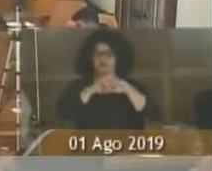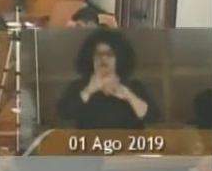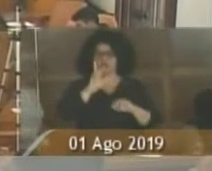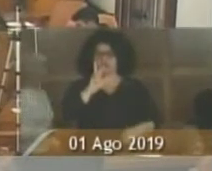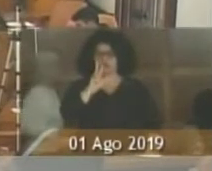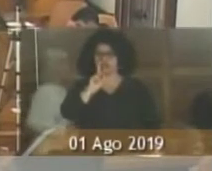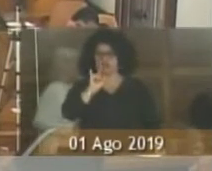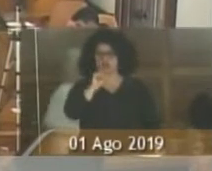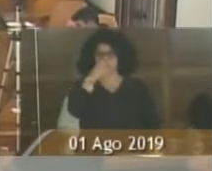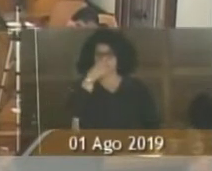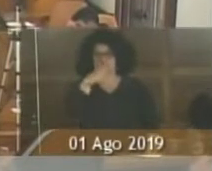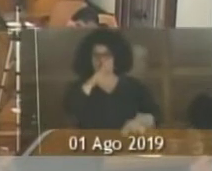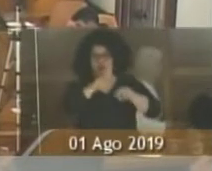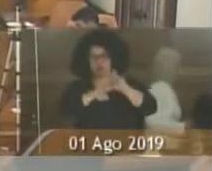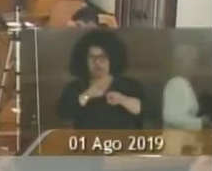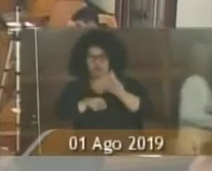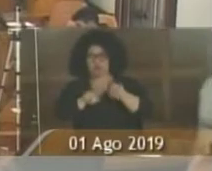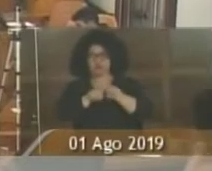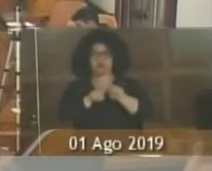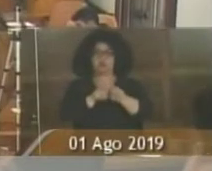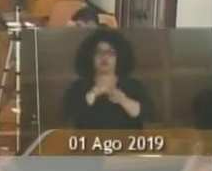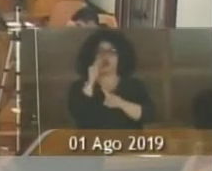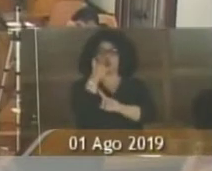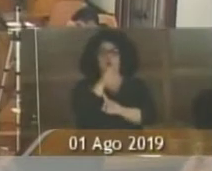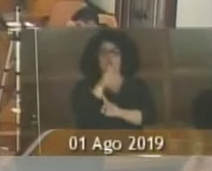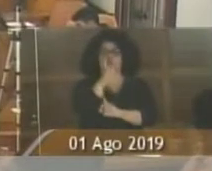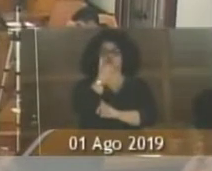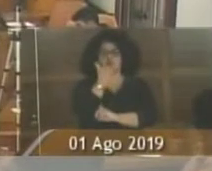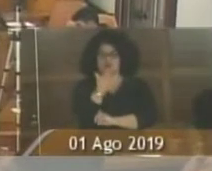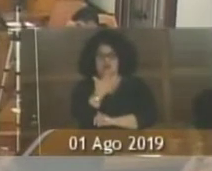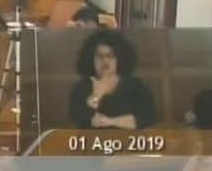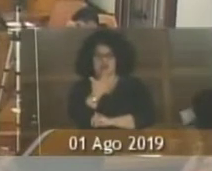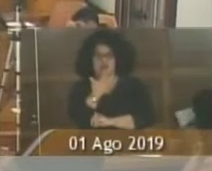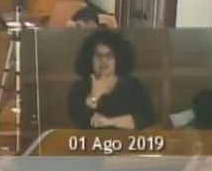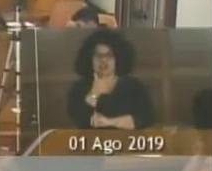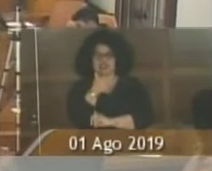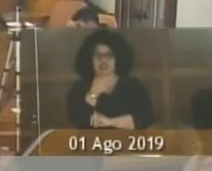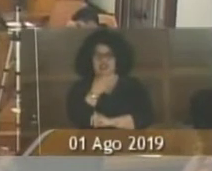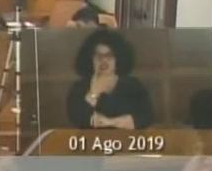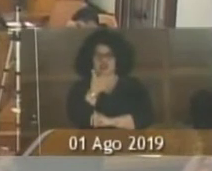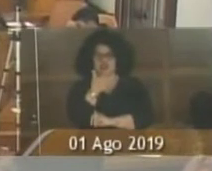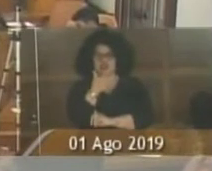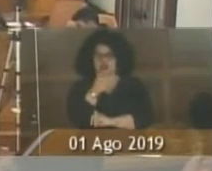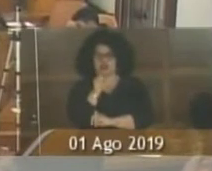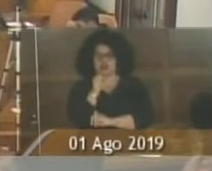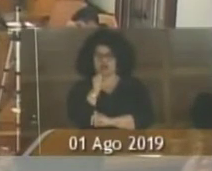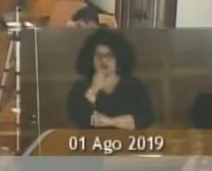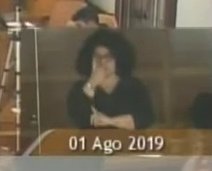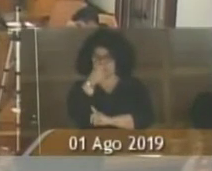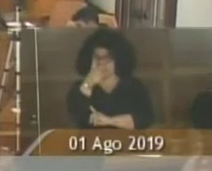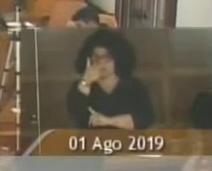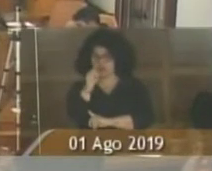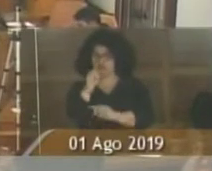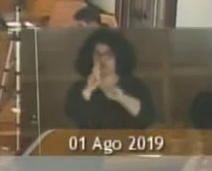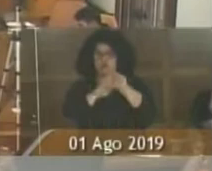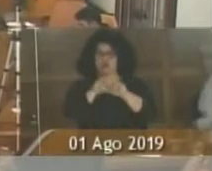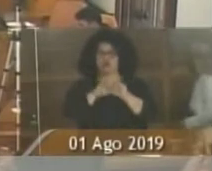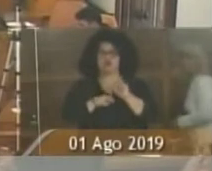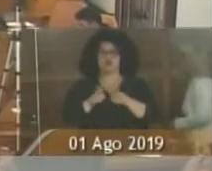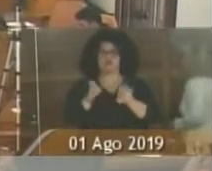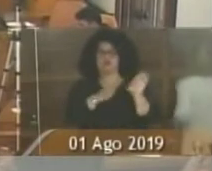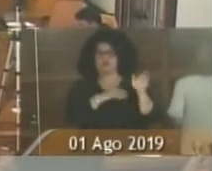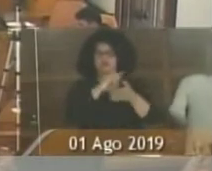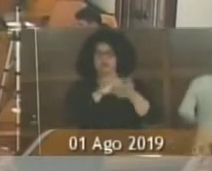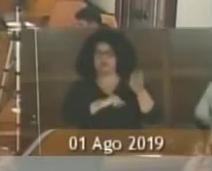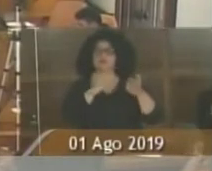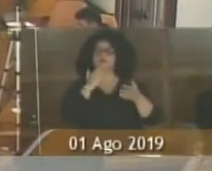solicitando a mesa justificada sua ausência nas sessões dos dias 11, 13, 18, 25 e 27 de junho. Indicação 1880, indicando ao prefeito recapeamento asfalto